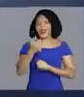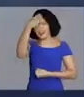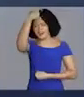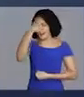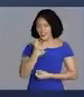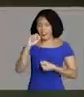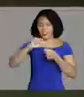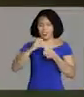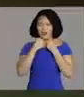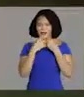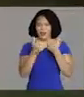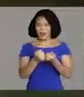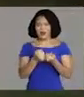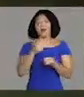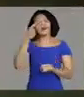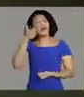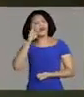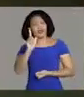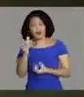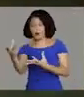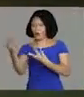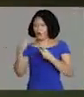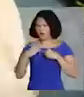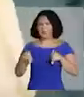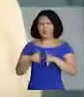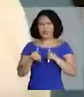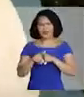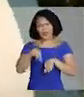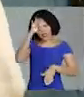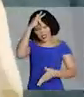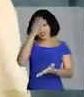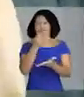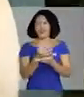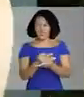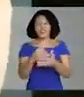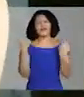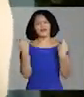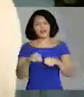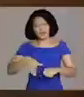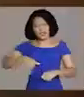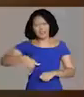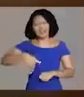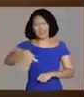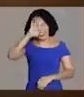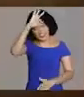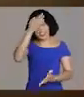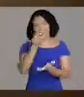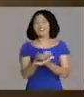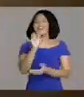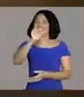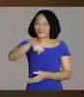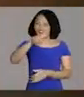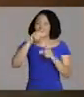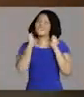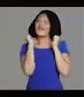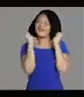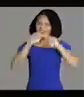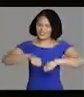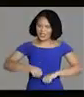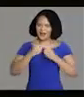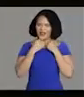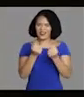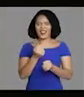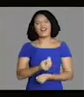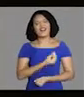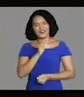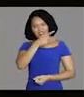fazer melhor. Pelos meus acertos, por terem me dado a confiança necessária para seguir em frente e acreditar que sim, é possível melhorar a